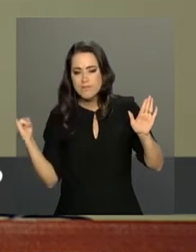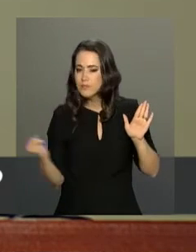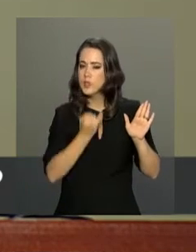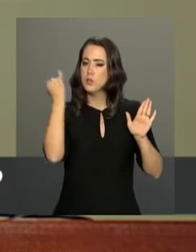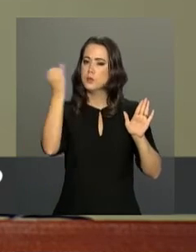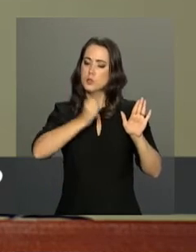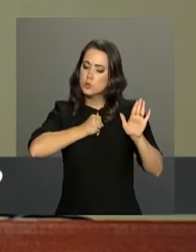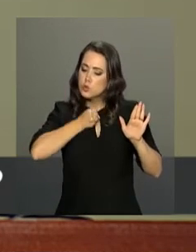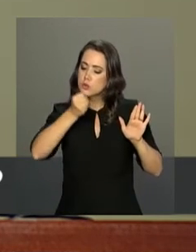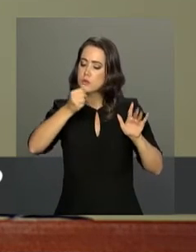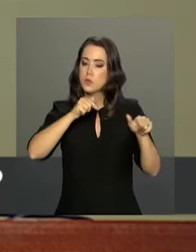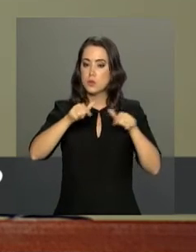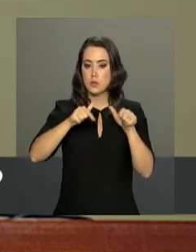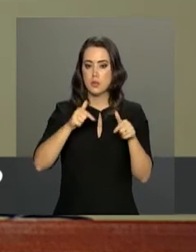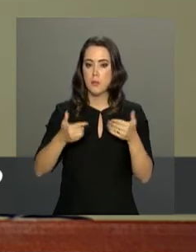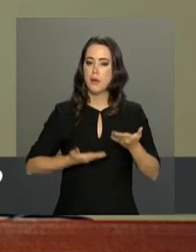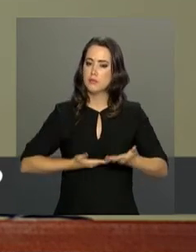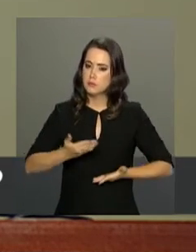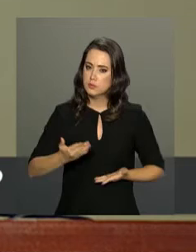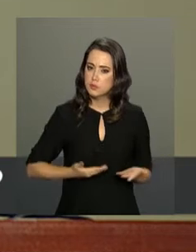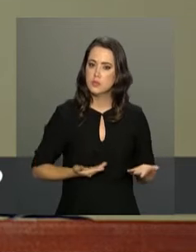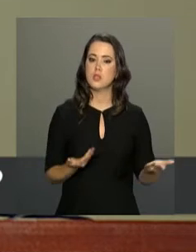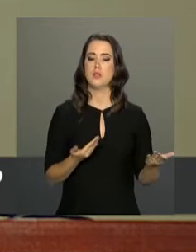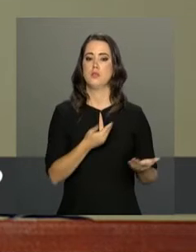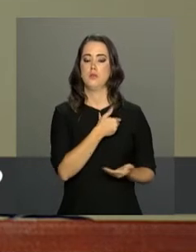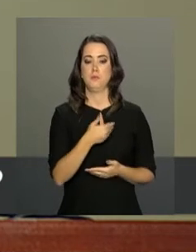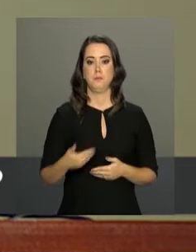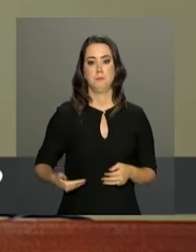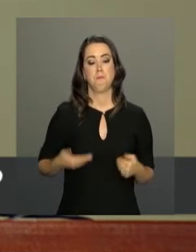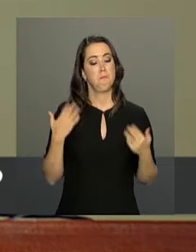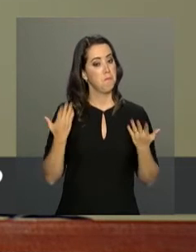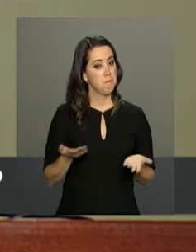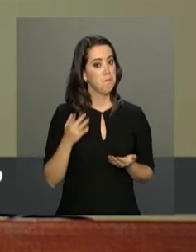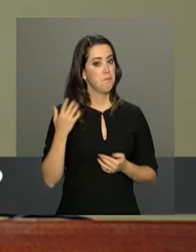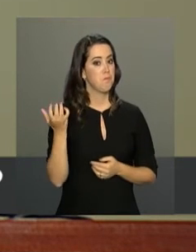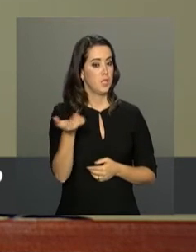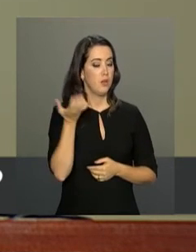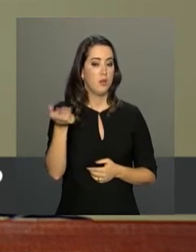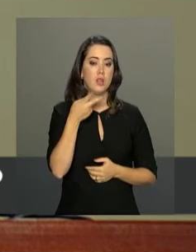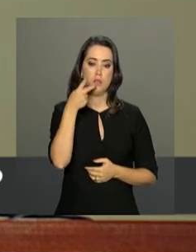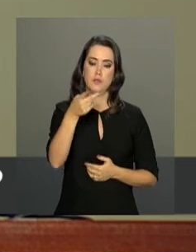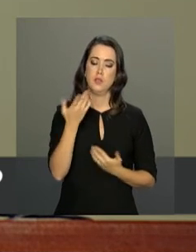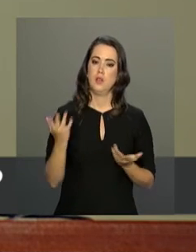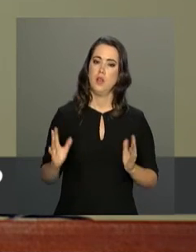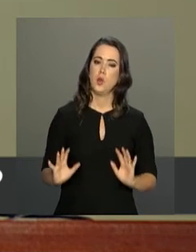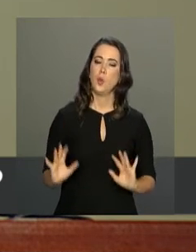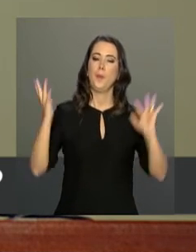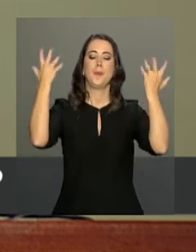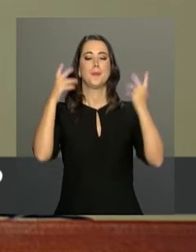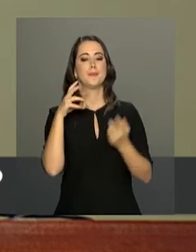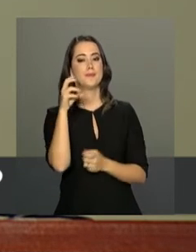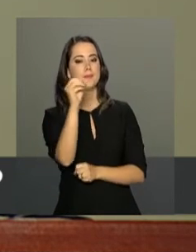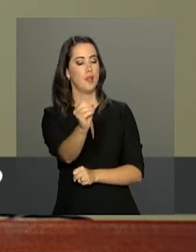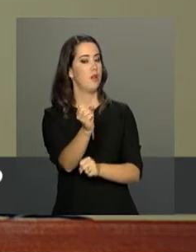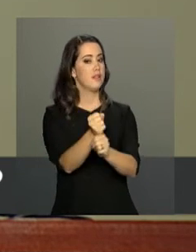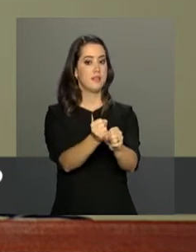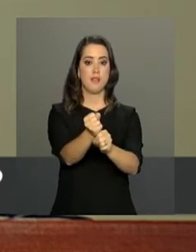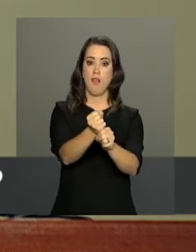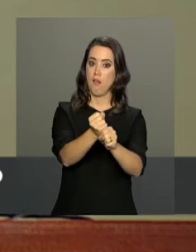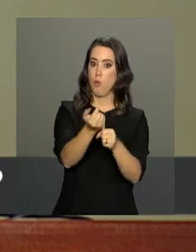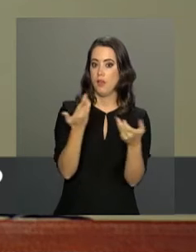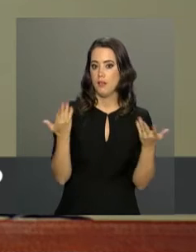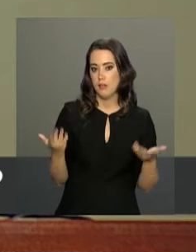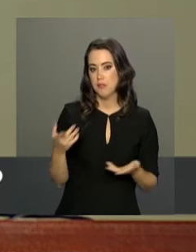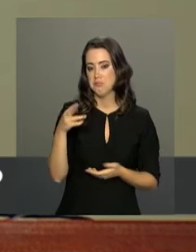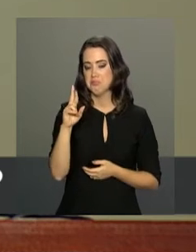pública assim meus amigos e minhas amigas eu quero dizer que comemorar os 50 anos da receita